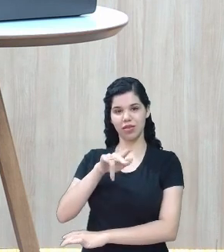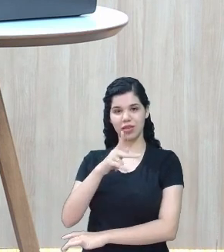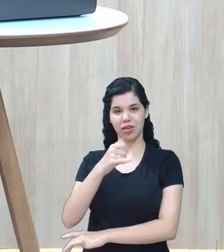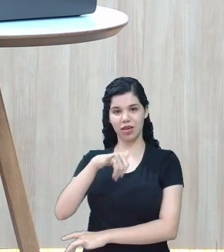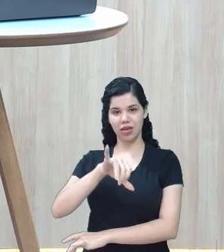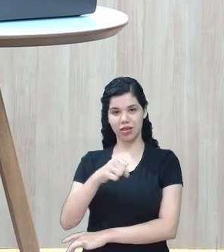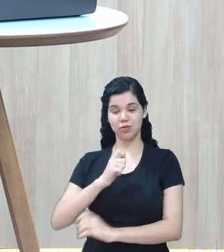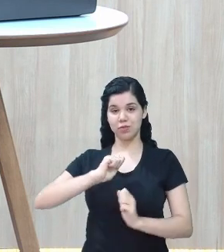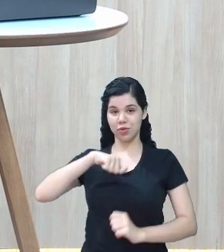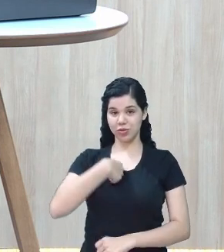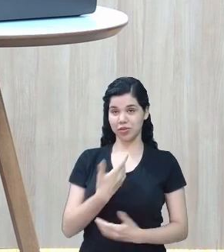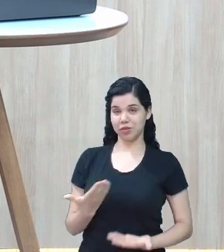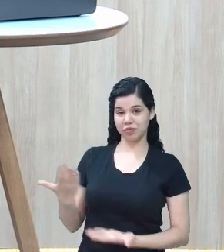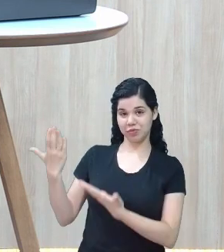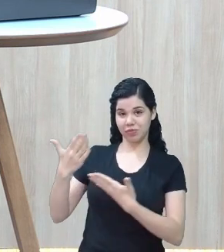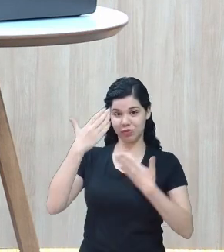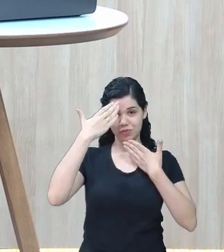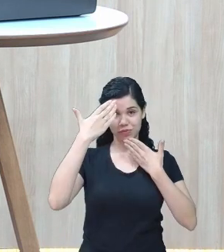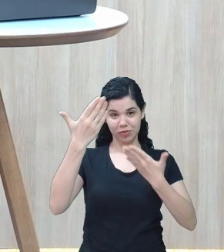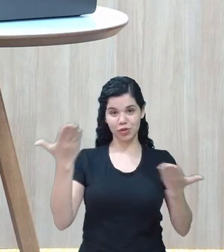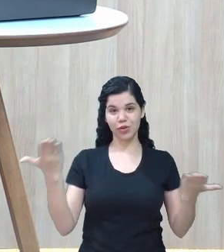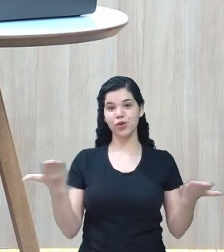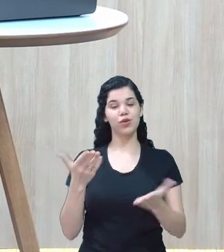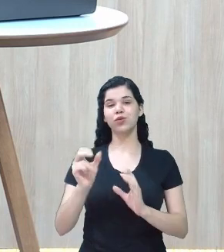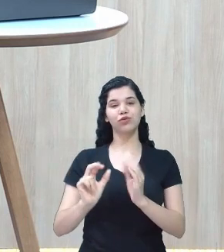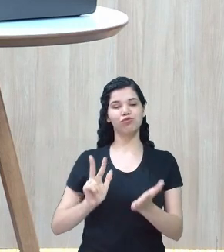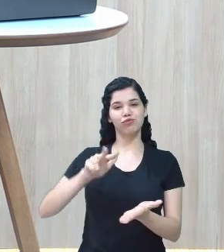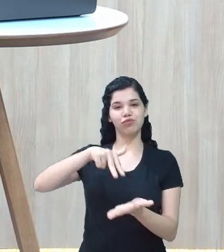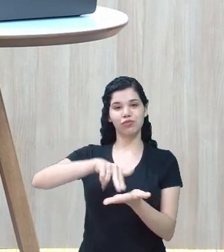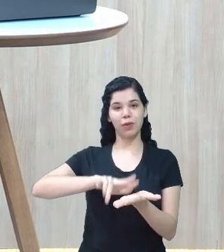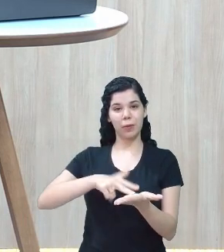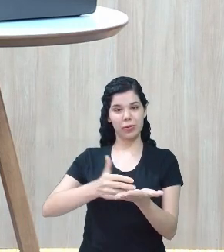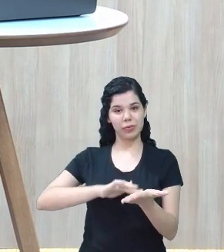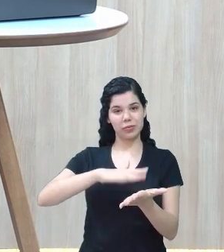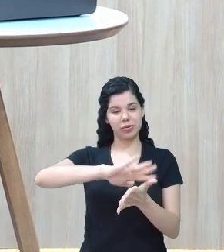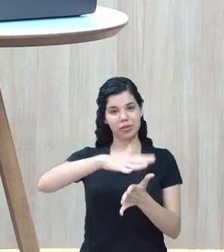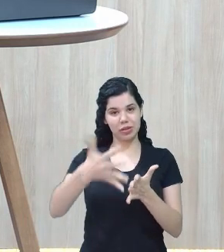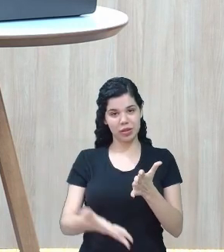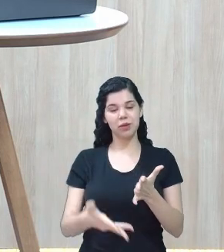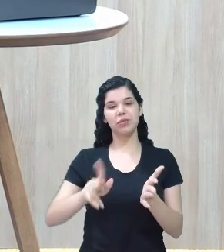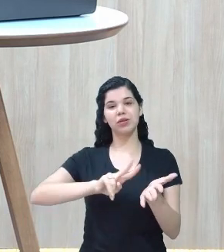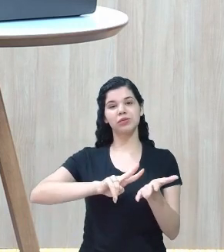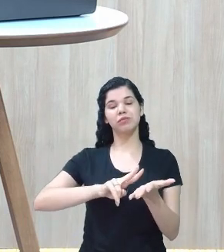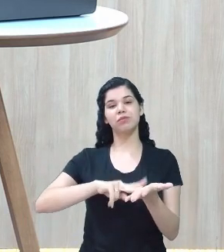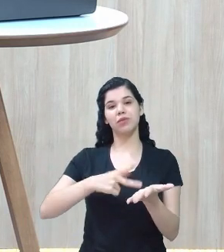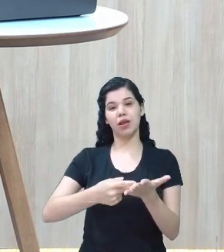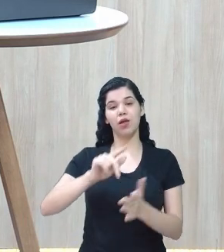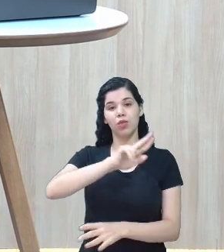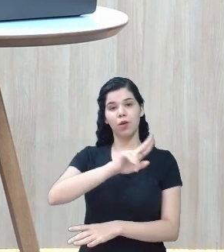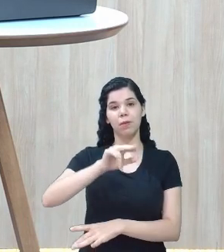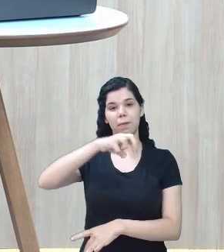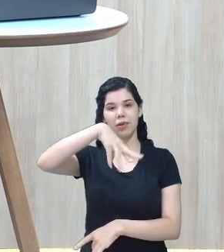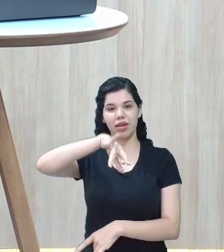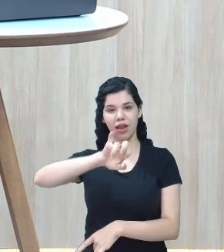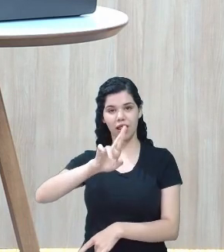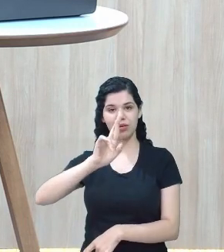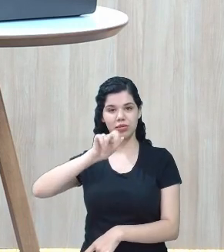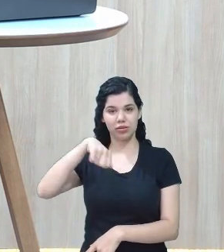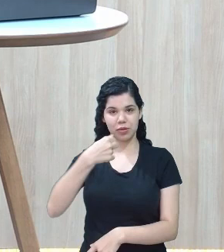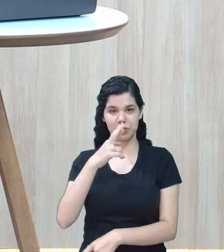meu sinal. Eu queria agradecer hoje a presença da intérprete Mirelle, que está aqui fazendo a interpretação em